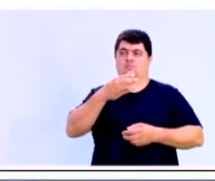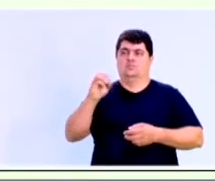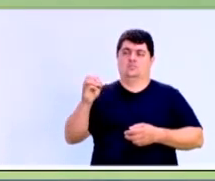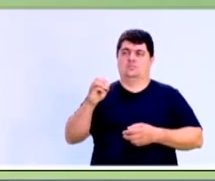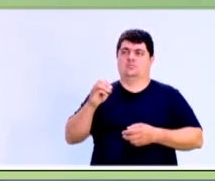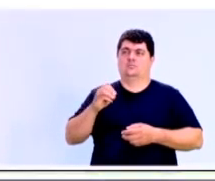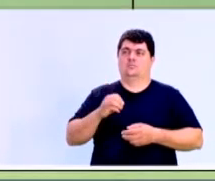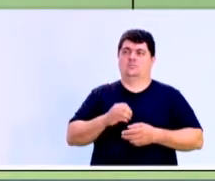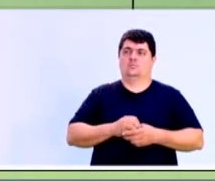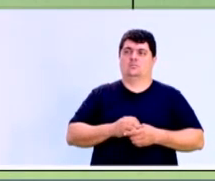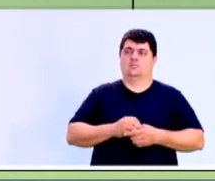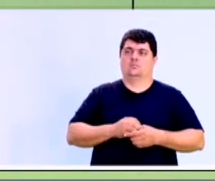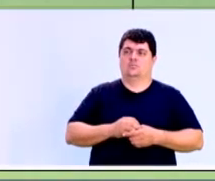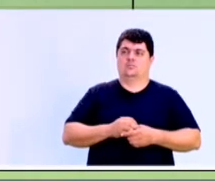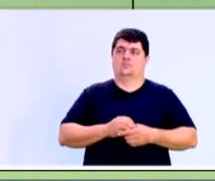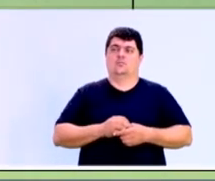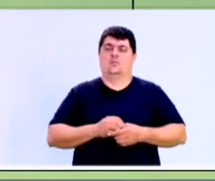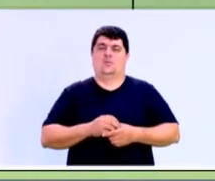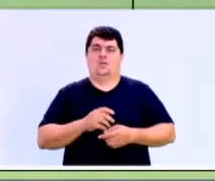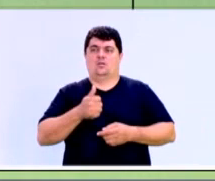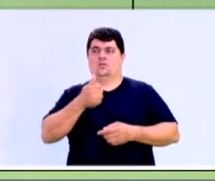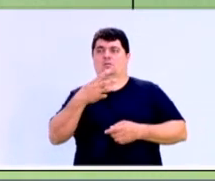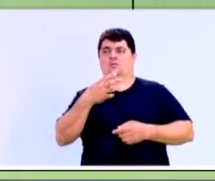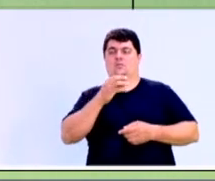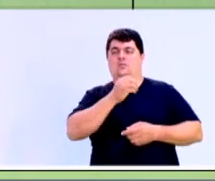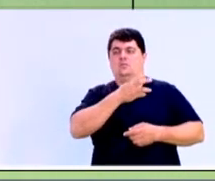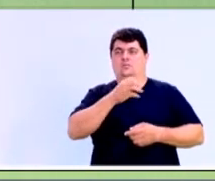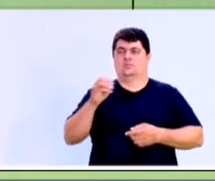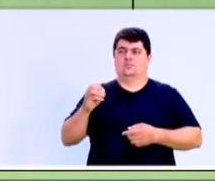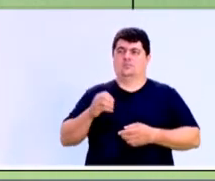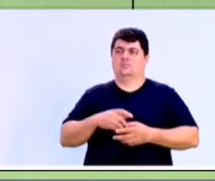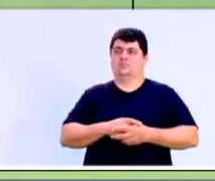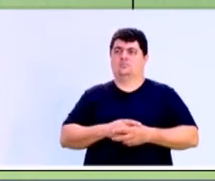13.300. Então, meu ativo circulante operacional é